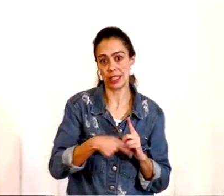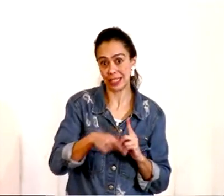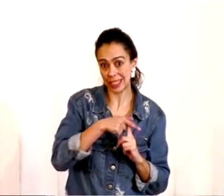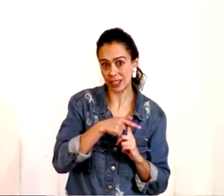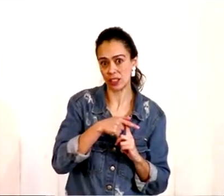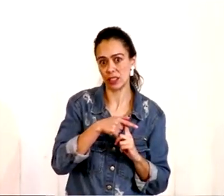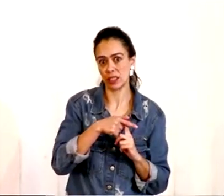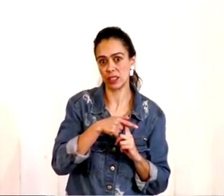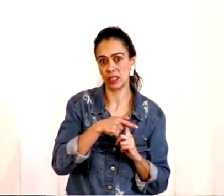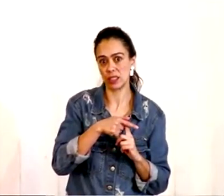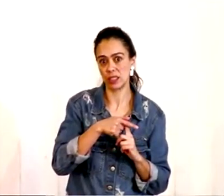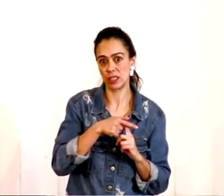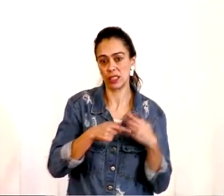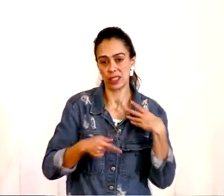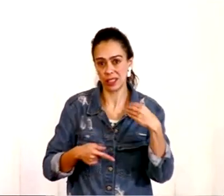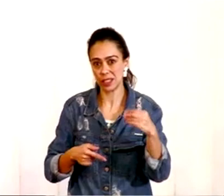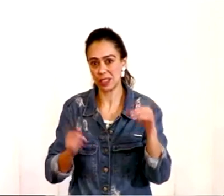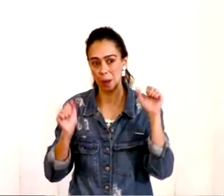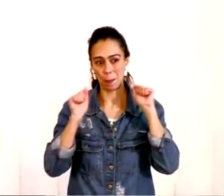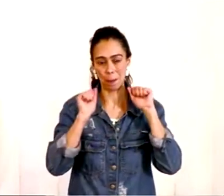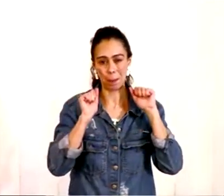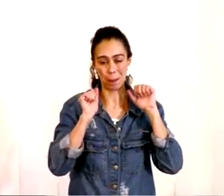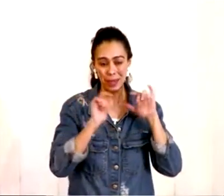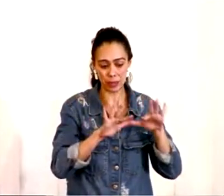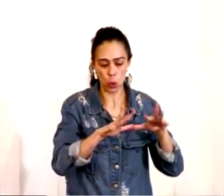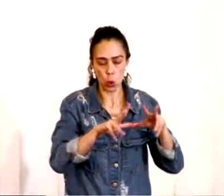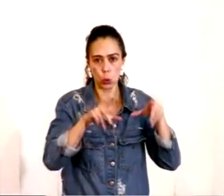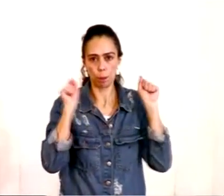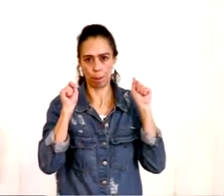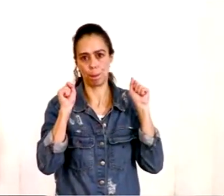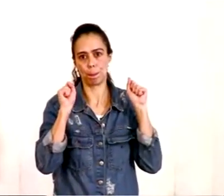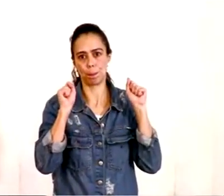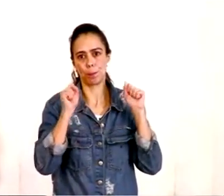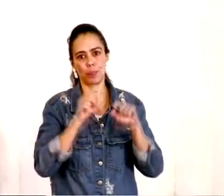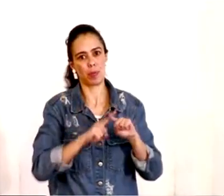fazer em sua degradação?